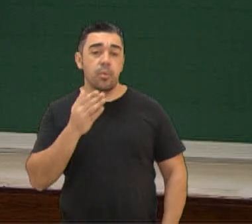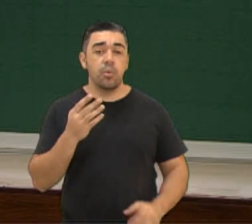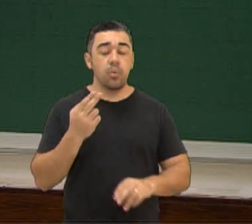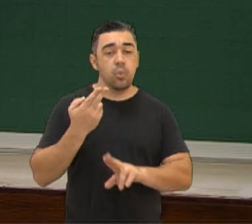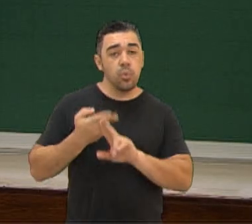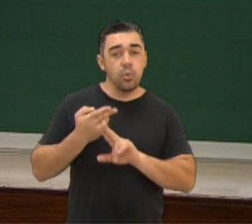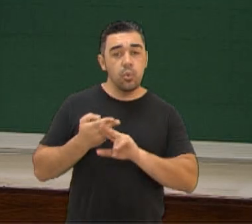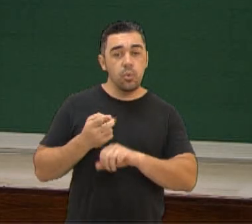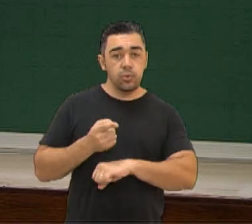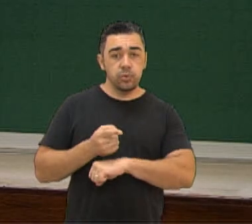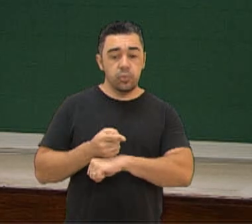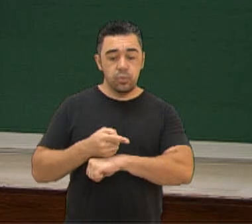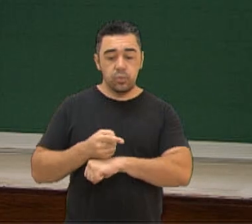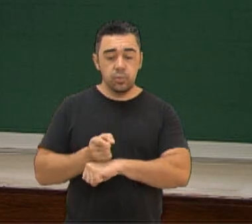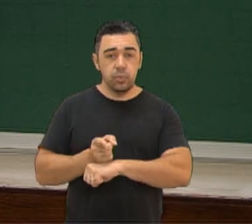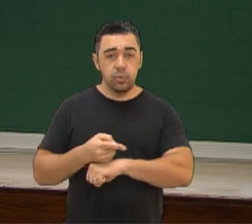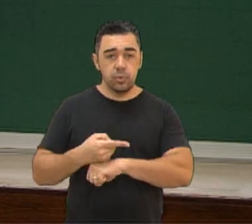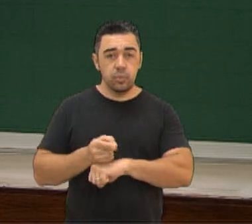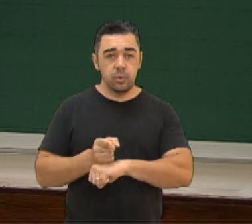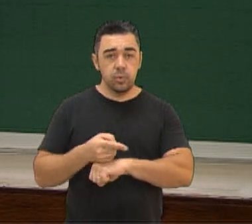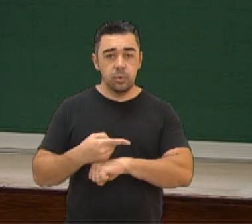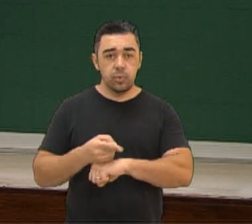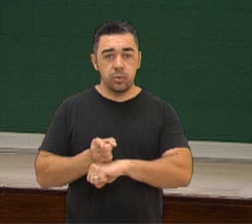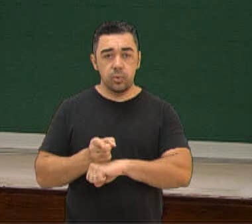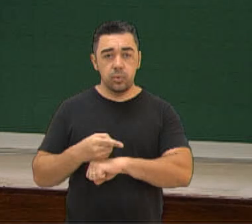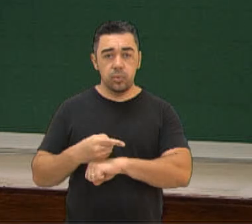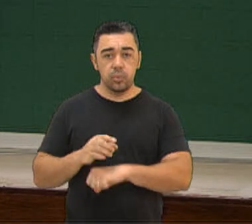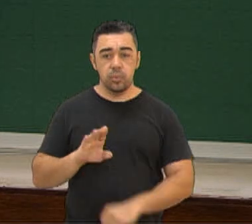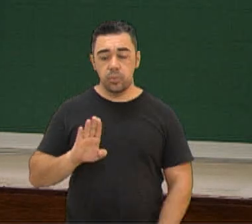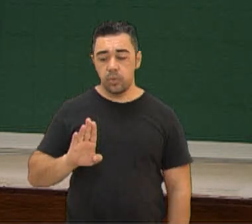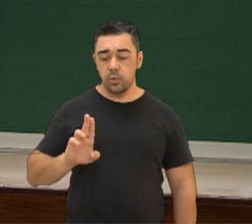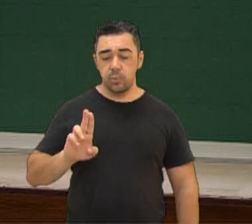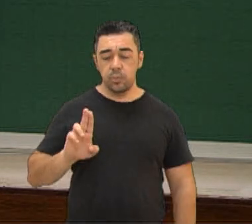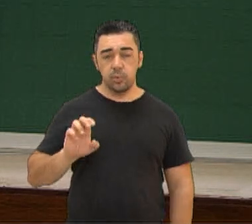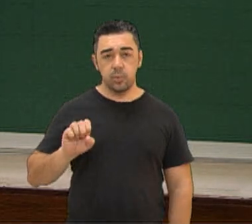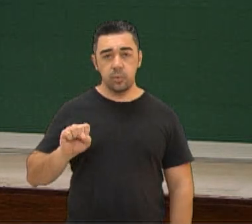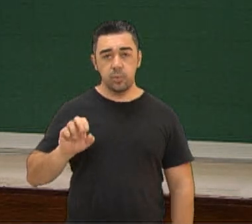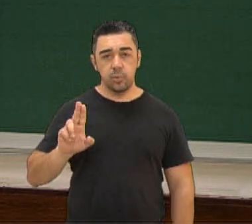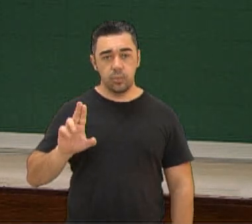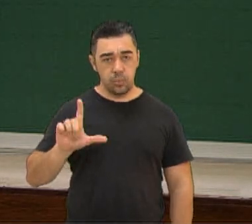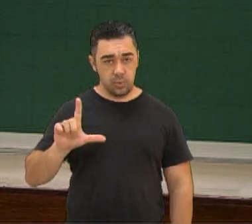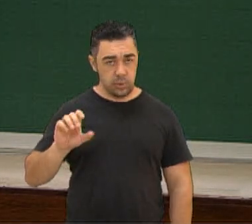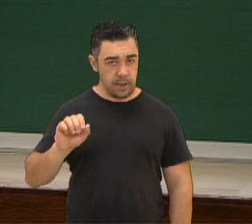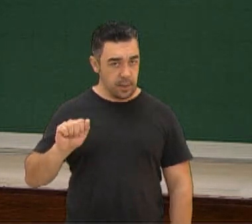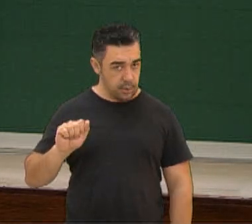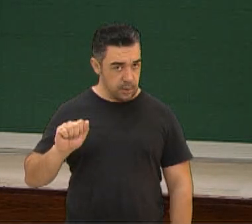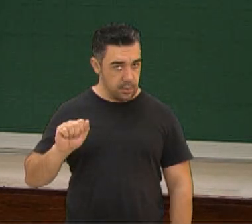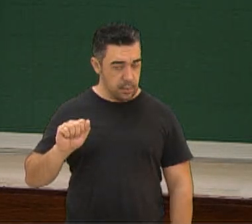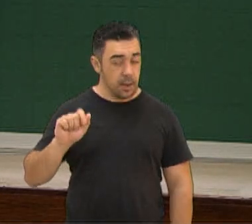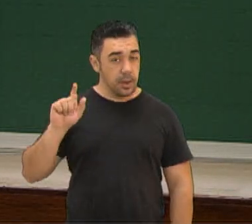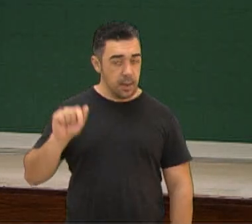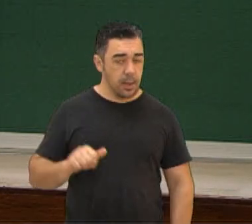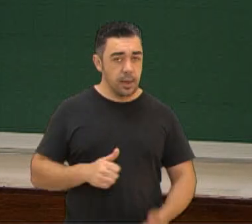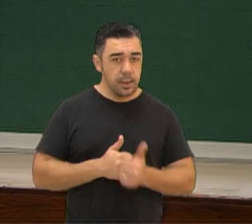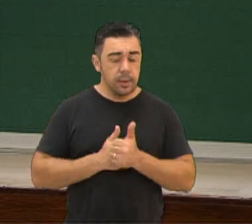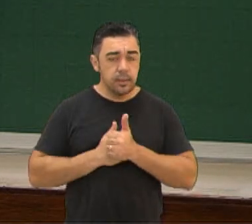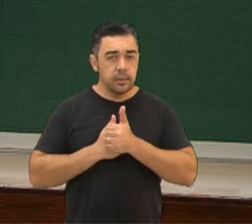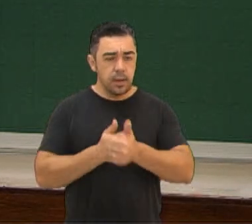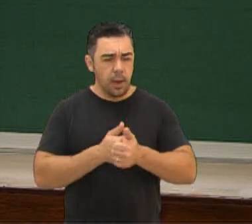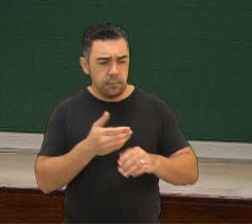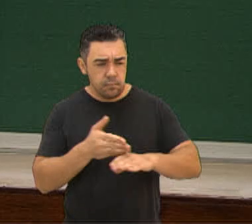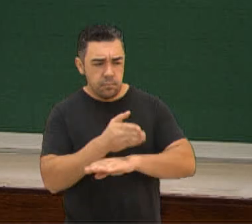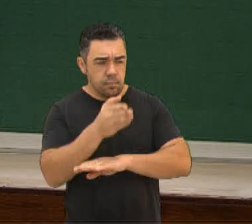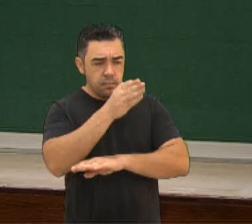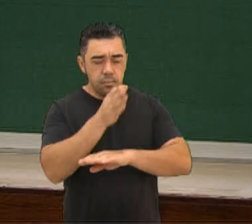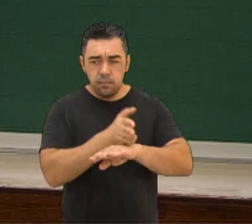da bússola era uma tecnologia bastante avançada. E foi o uso da bússola que fez guiar muitas dessas